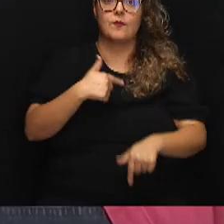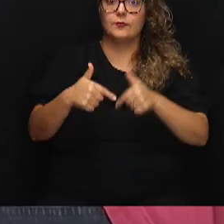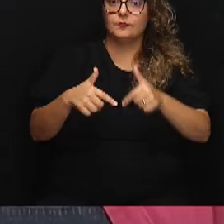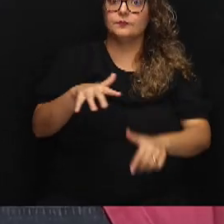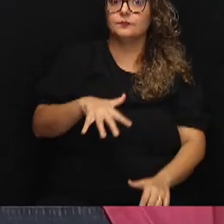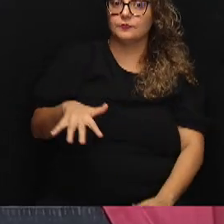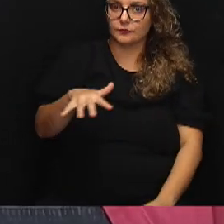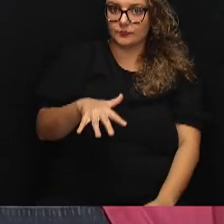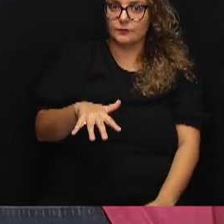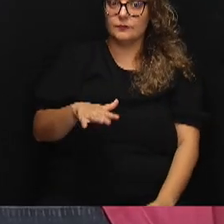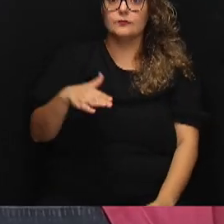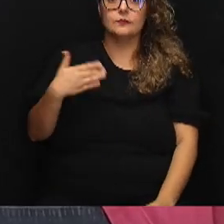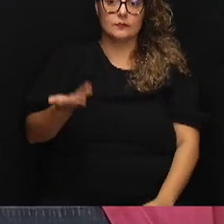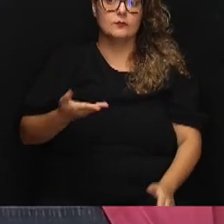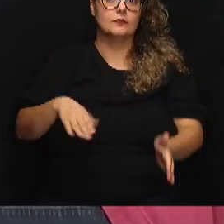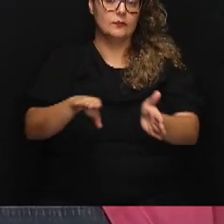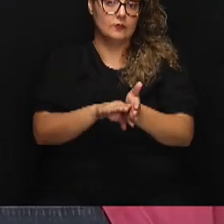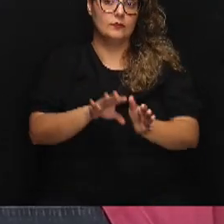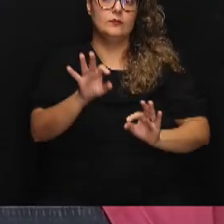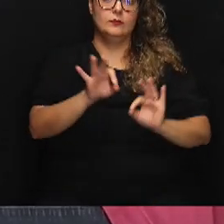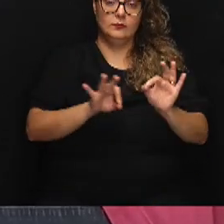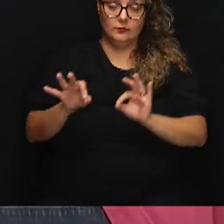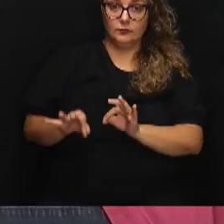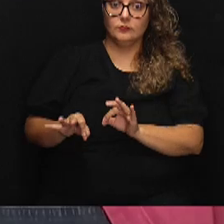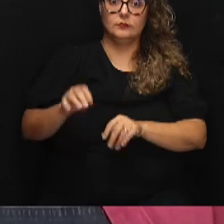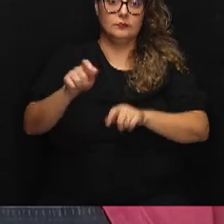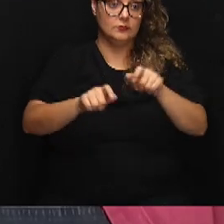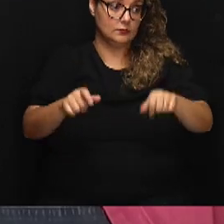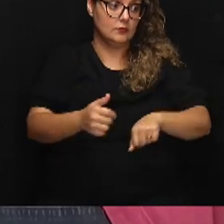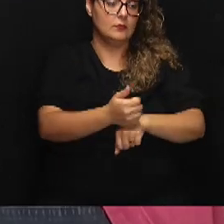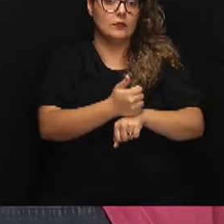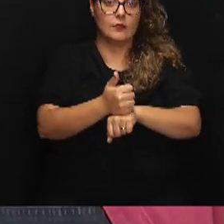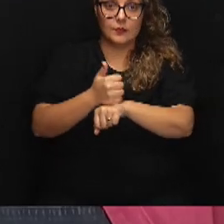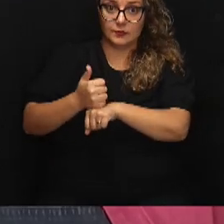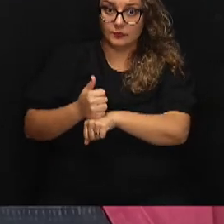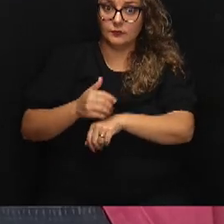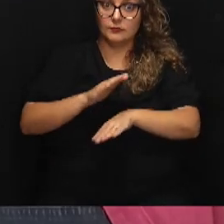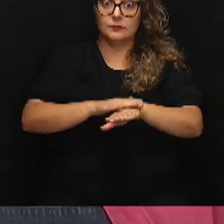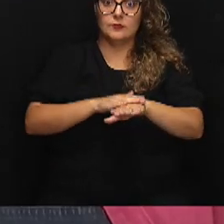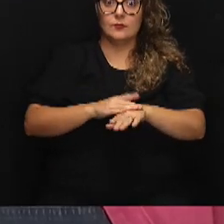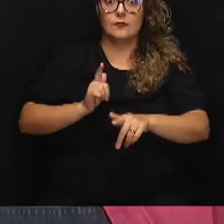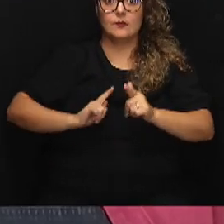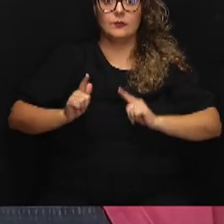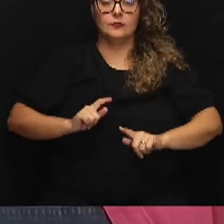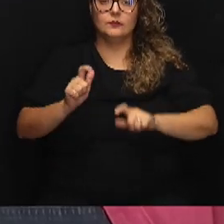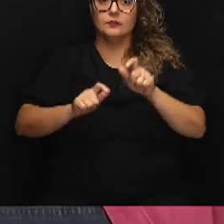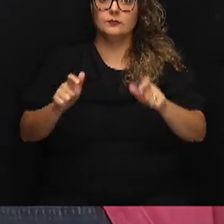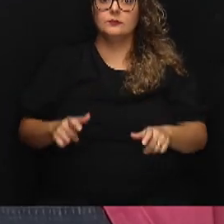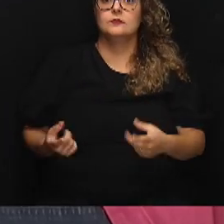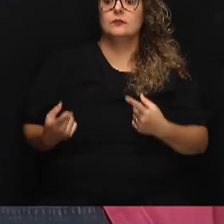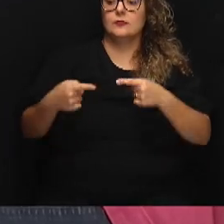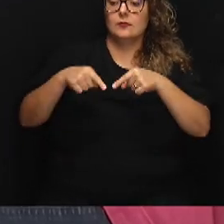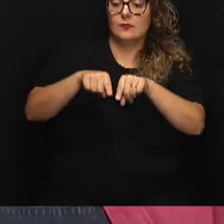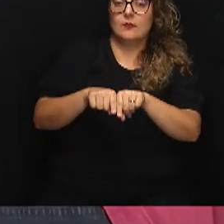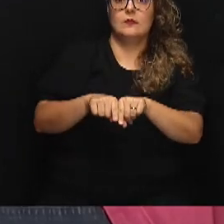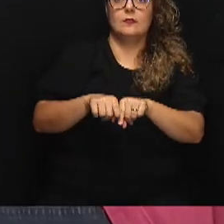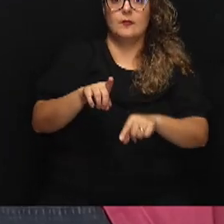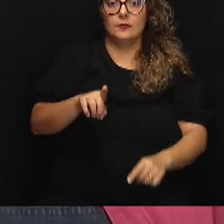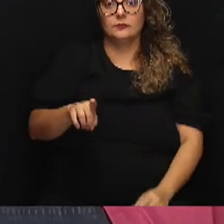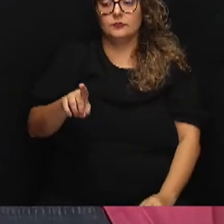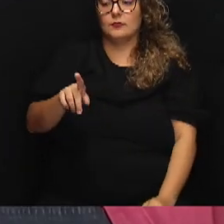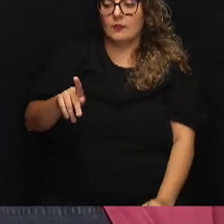área. Então ele veio para preparar mesmo os profissionais para atuarem na área de gestão de pessoas em parceria com o departamento